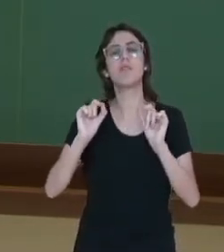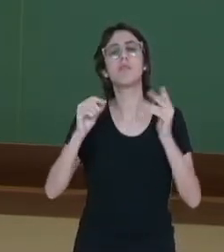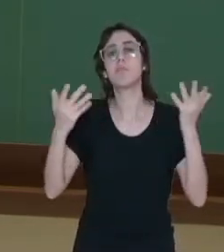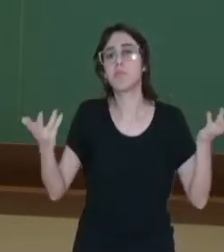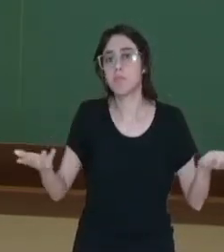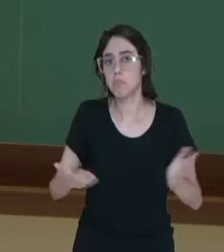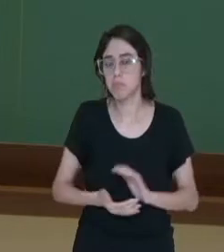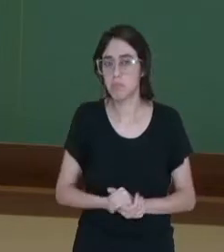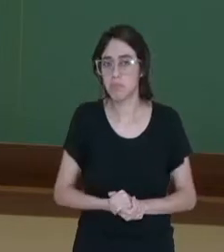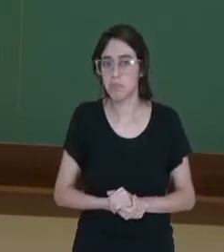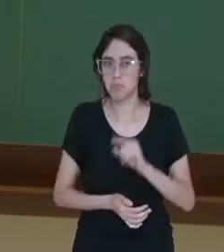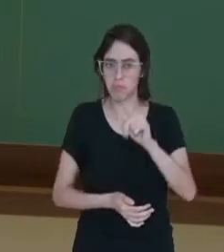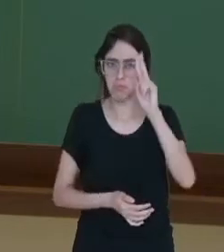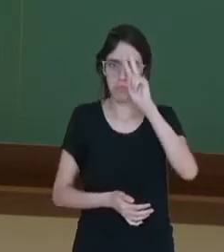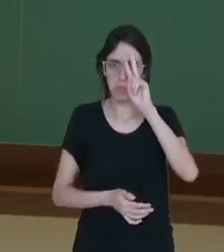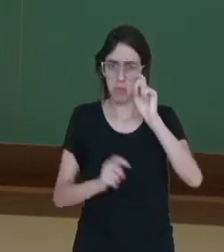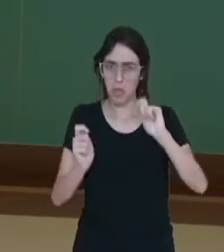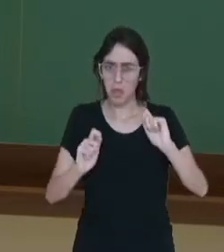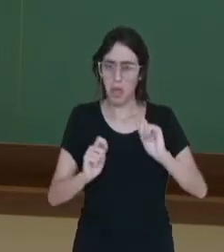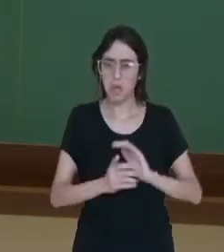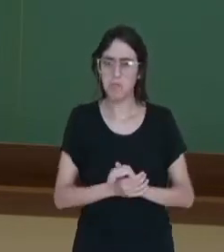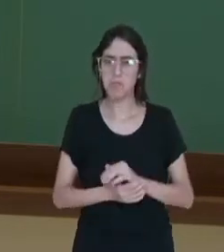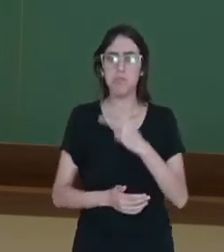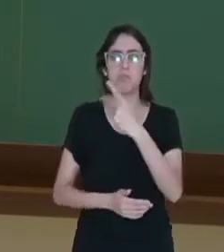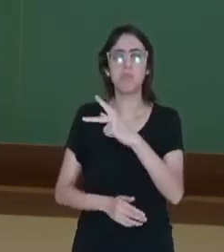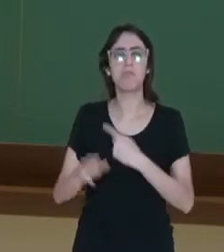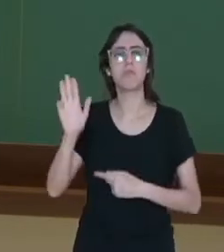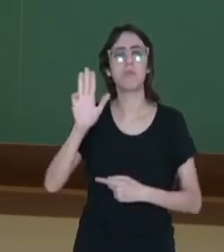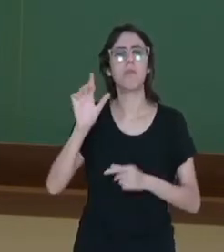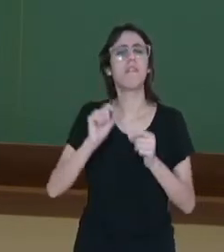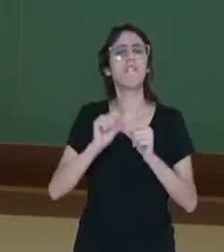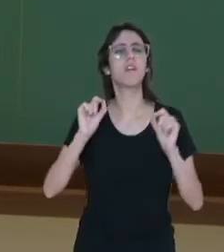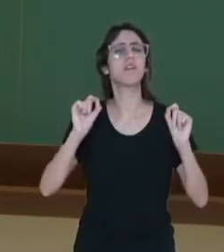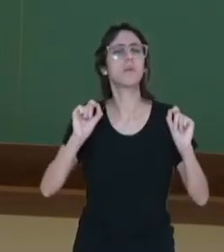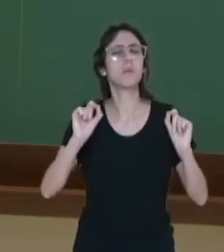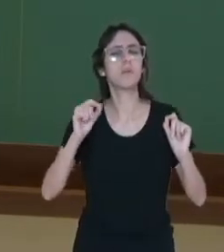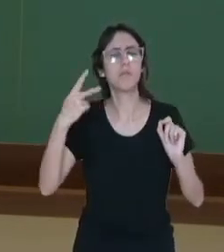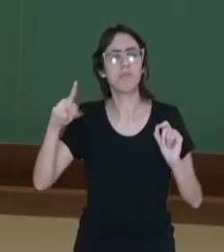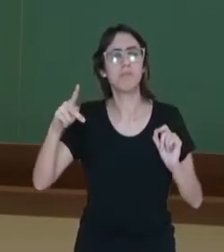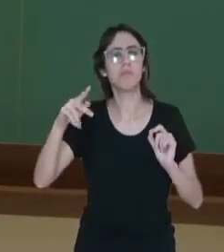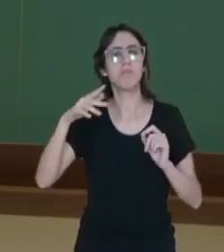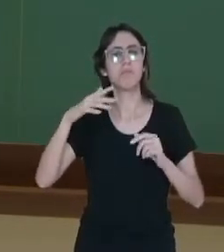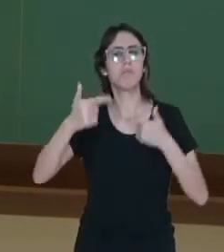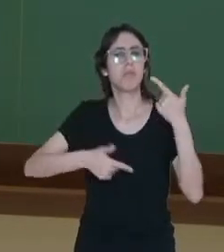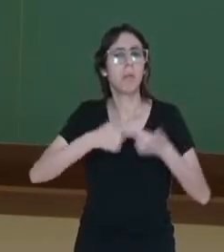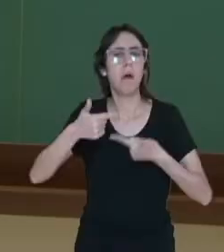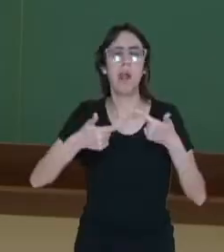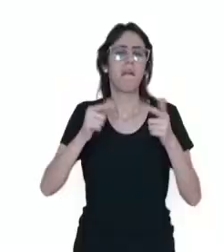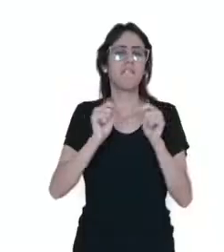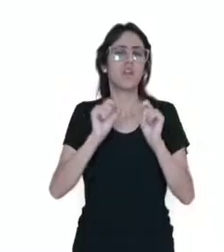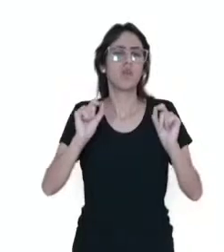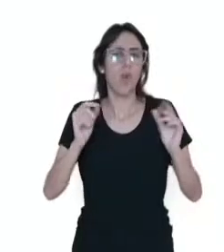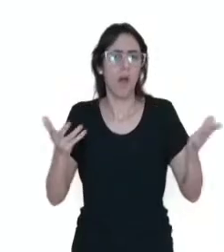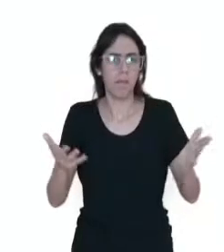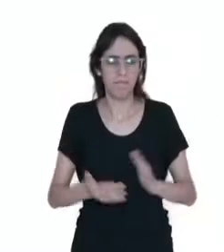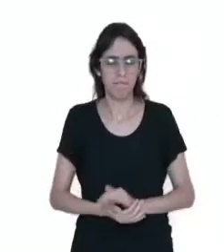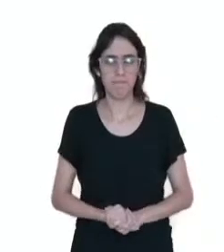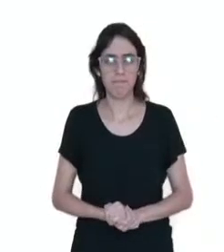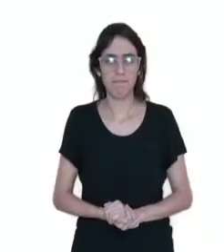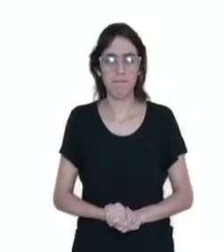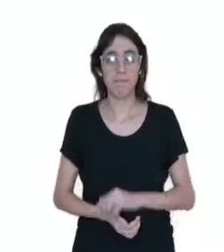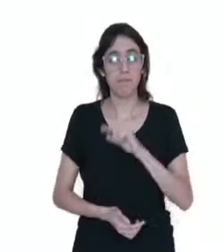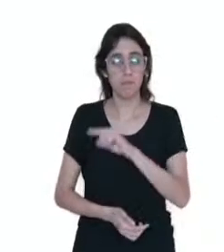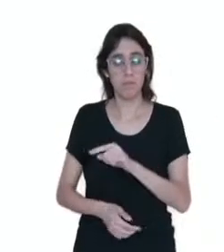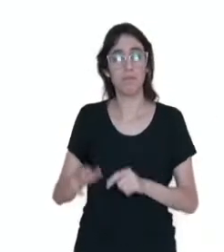Lula? Consegue lembrar? Principais realizações econômico, social? Vamos lá! Ele